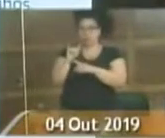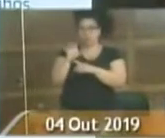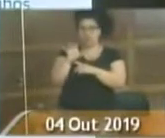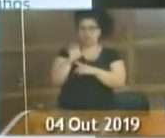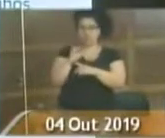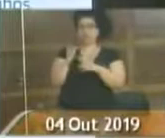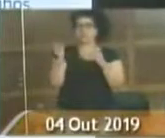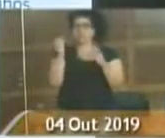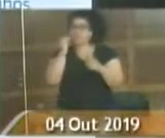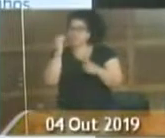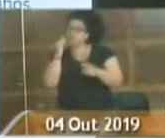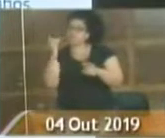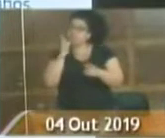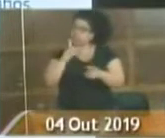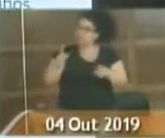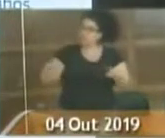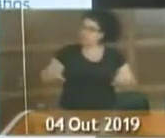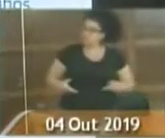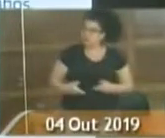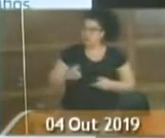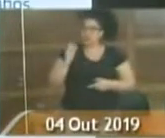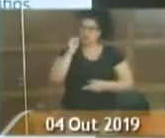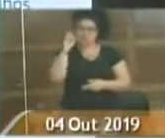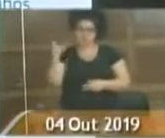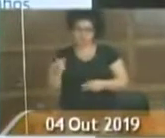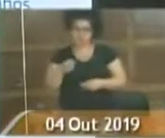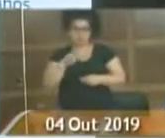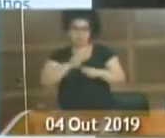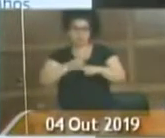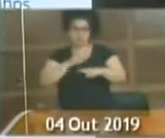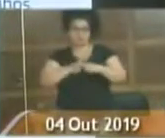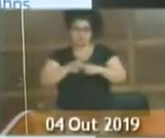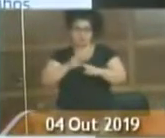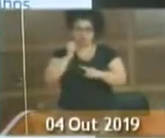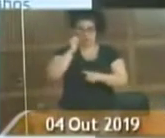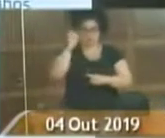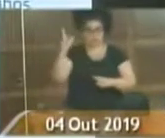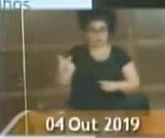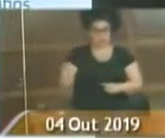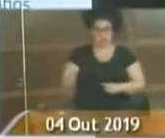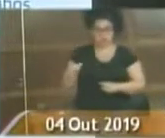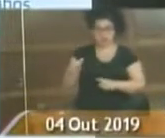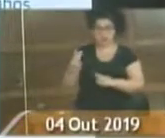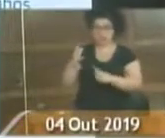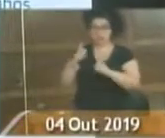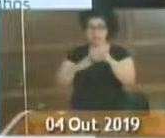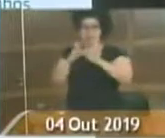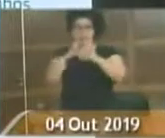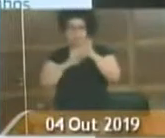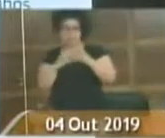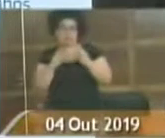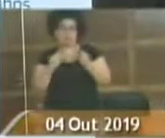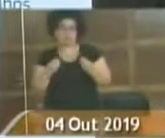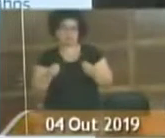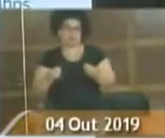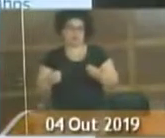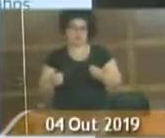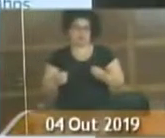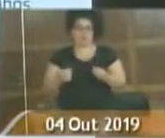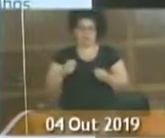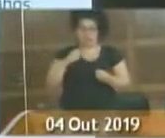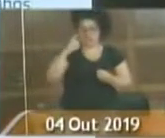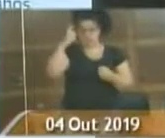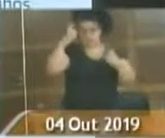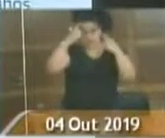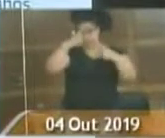Mãe, vamos ver para a gente castrar o meu gato? Por quê? O gato, gente, ele é muito brigão, ele é muito encrenqueiro. Aí